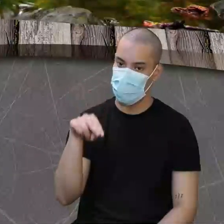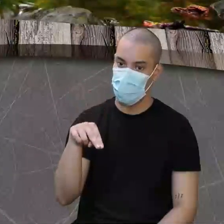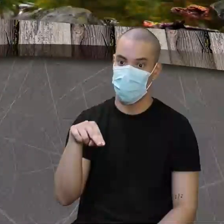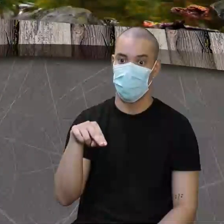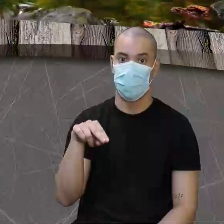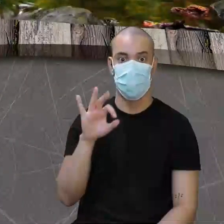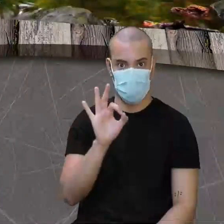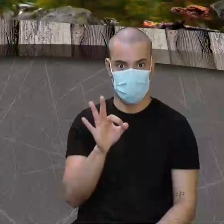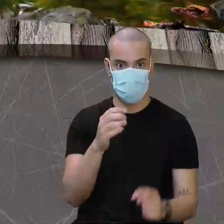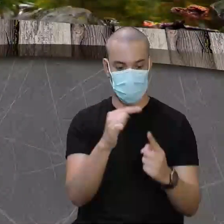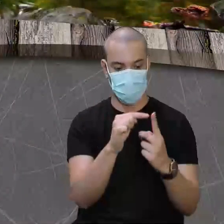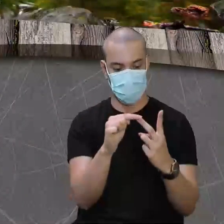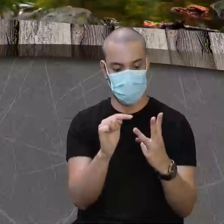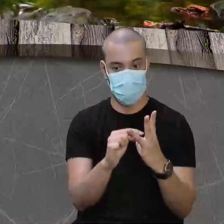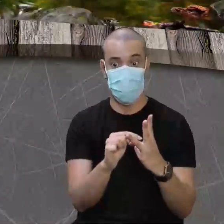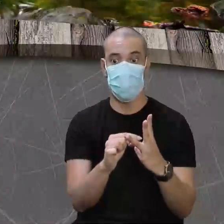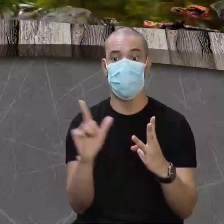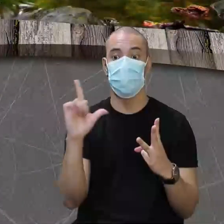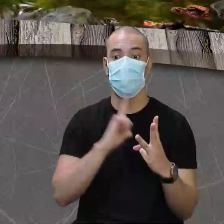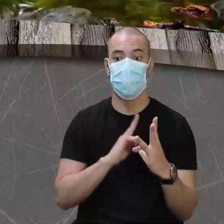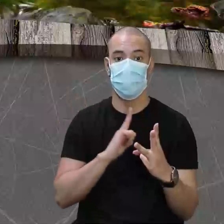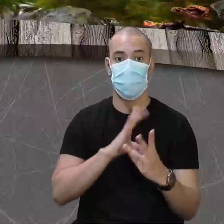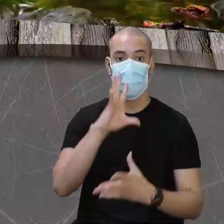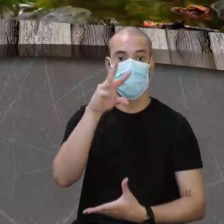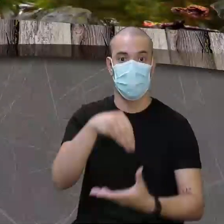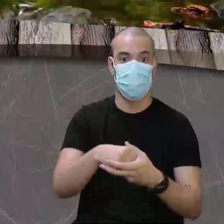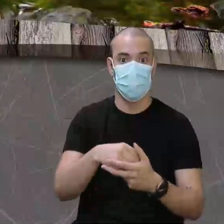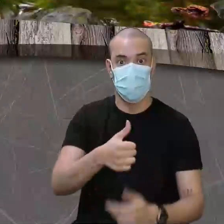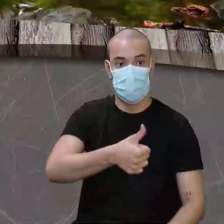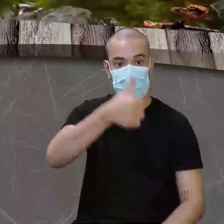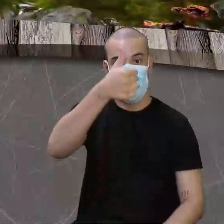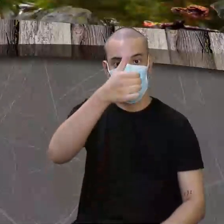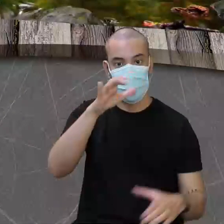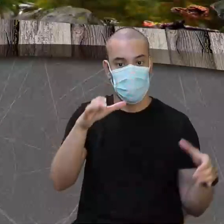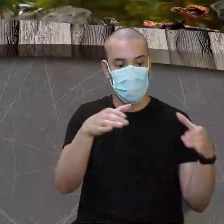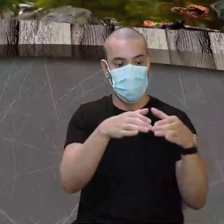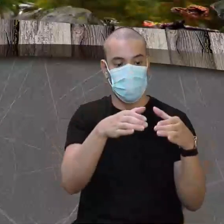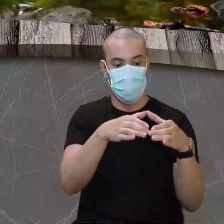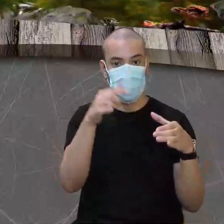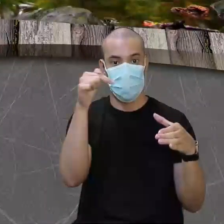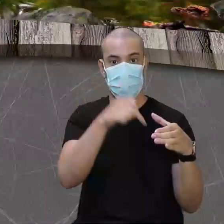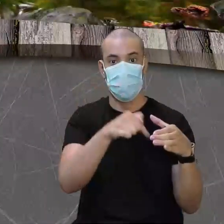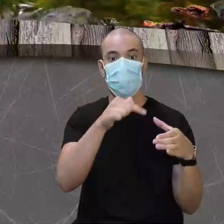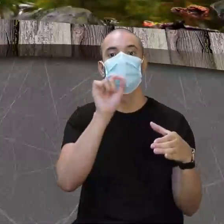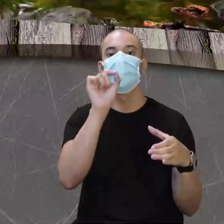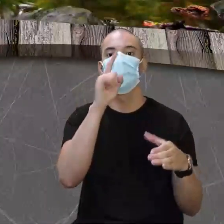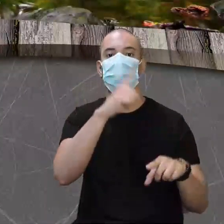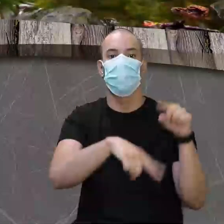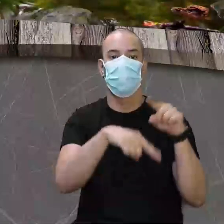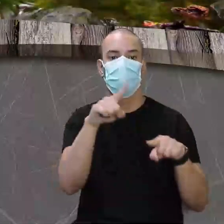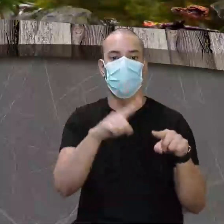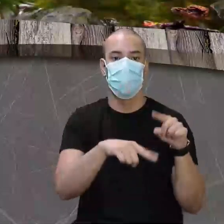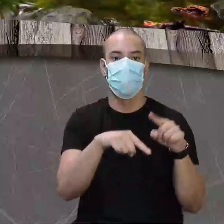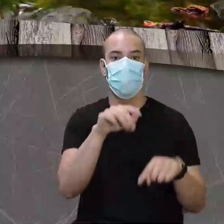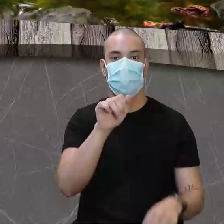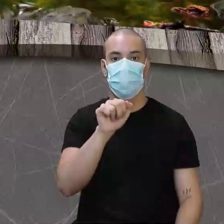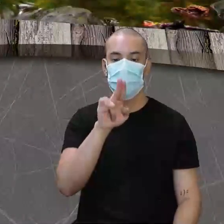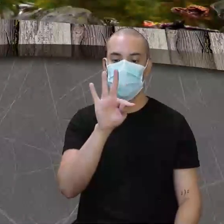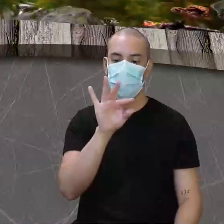seja, você só vai ter aí, nesse primeiro nível da cadeia alimentar, organismos